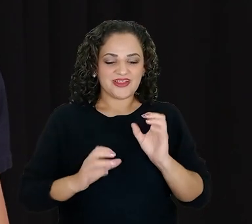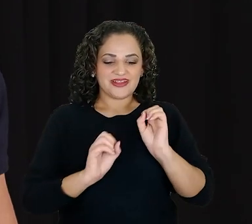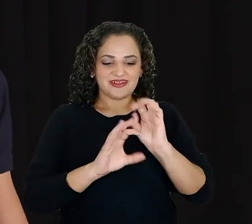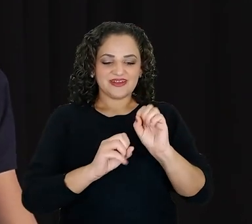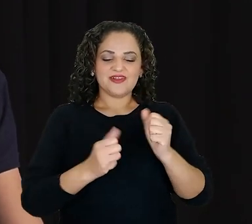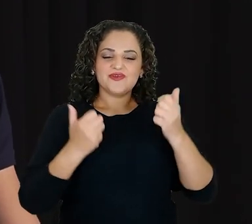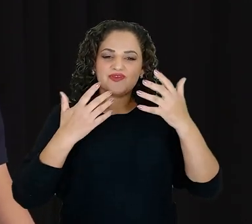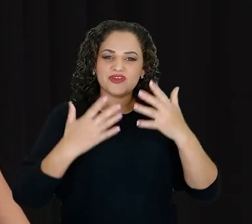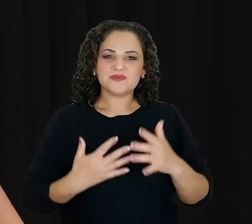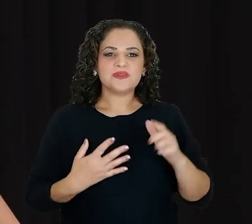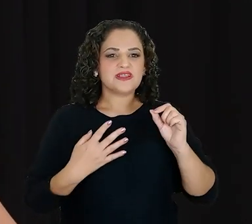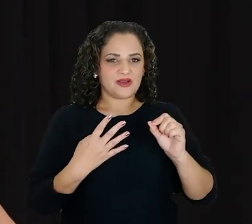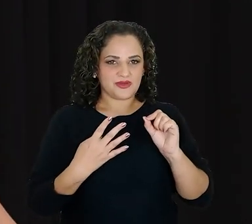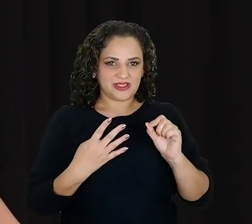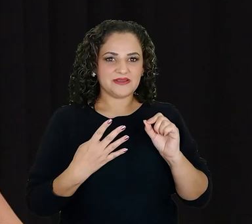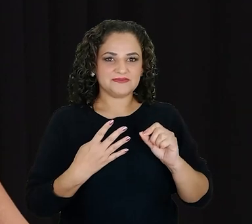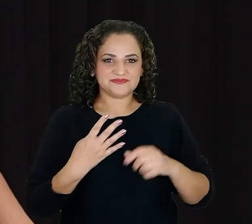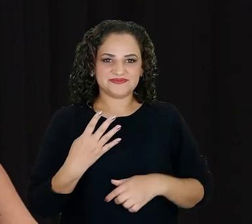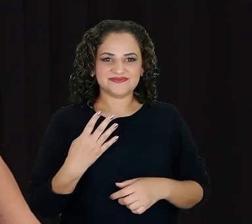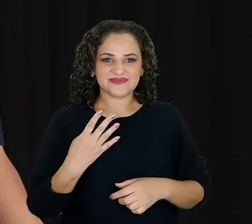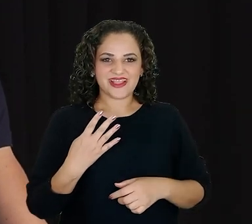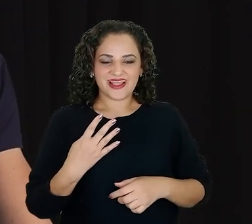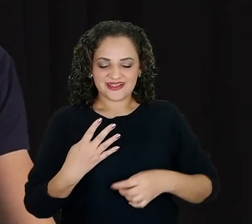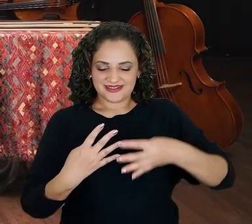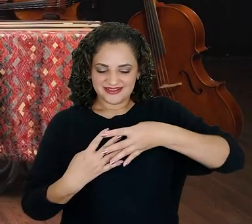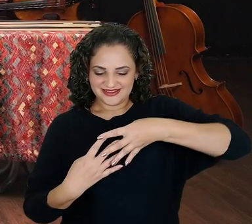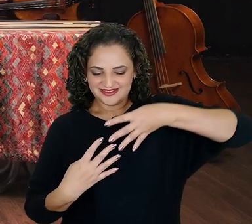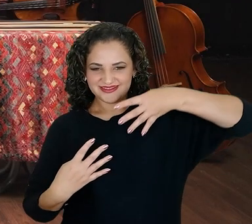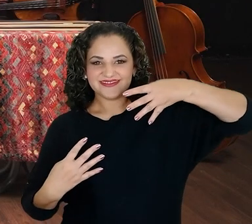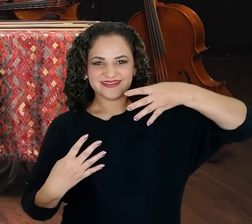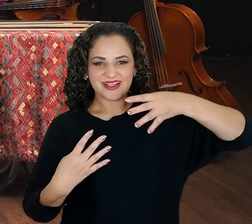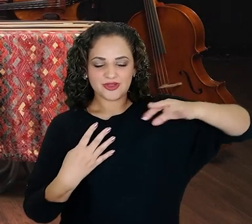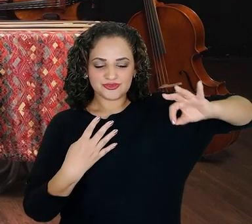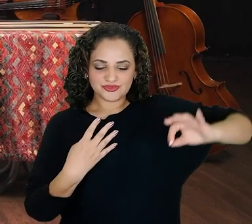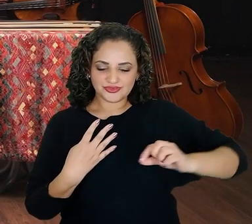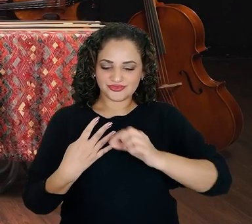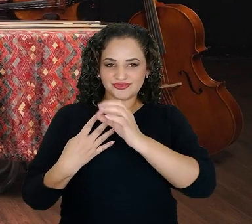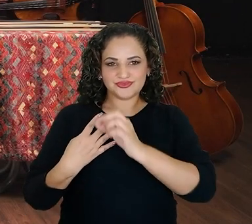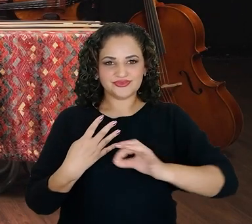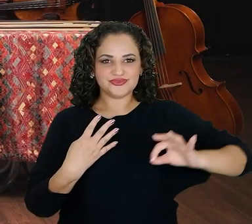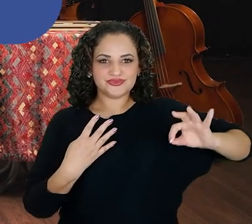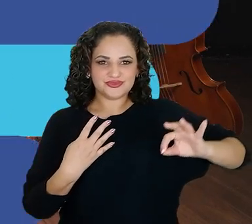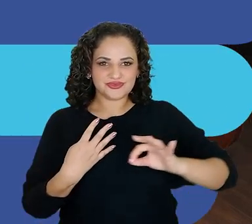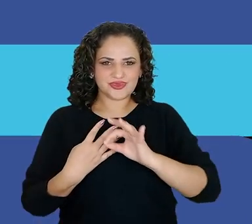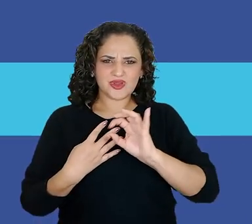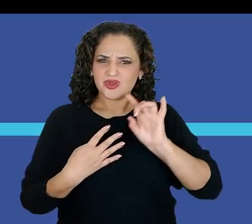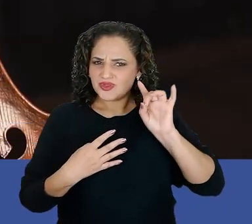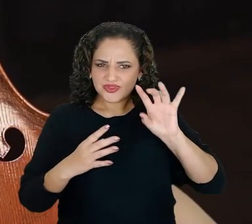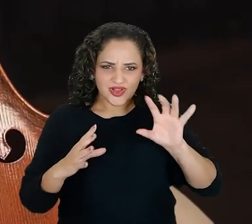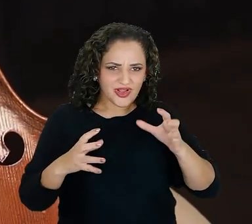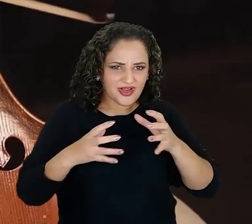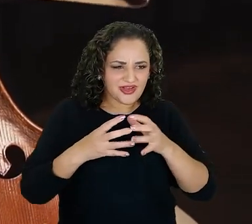cordas friccionadas só existem na orquestra vamos conhecer alguns instrumentos